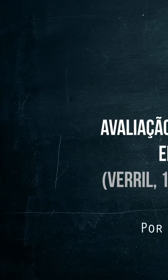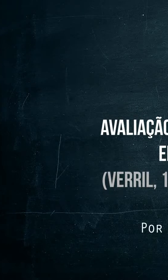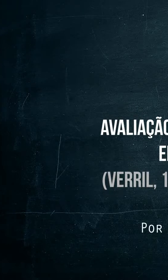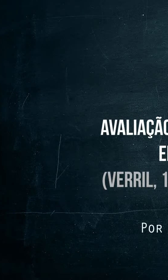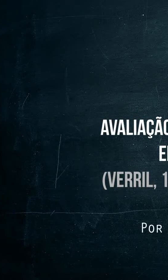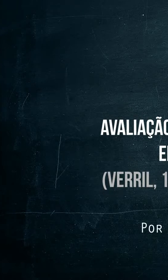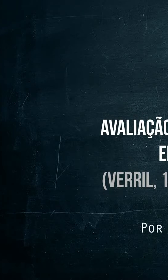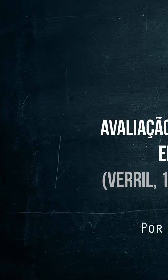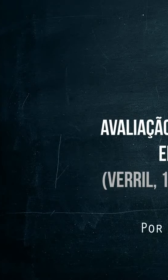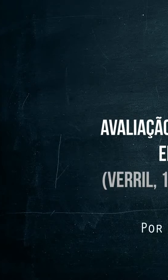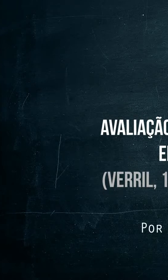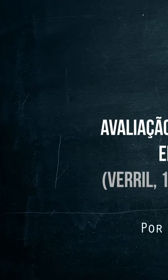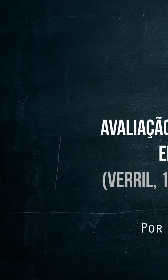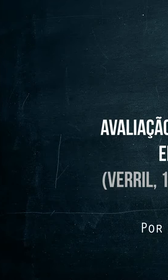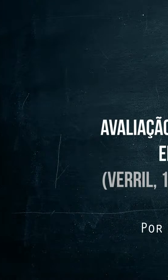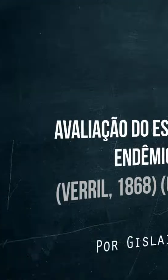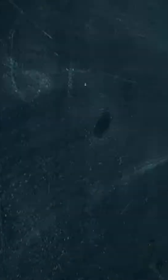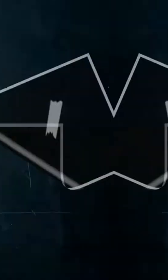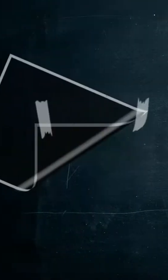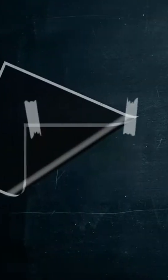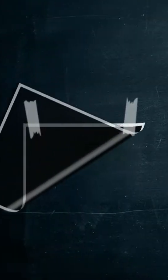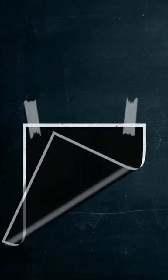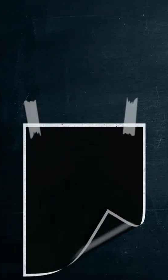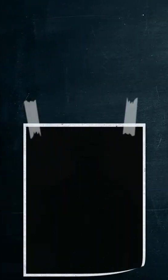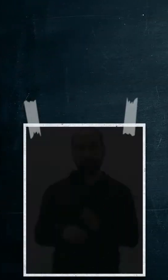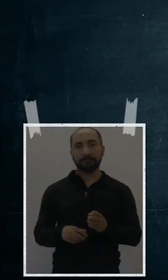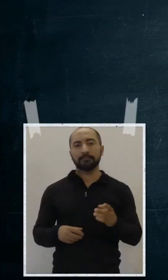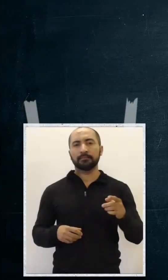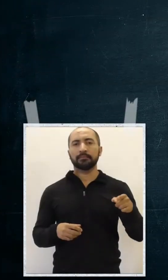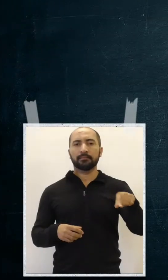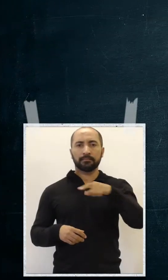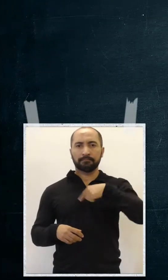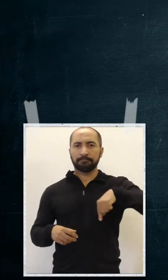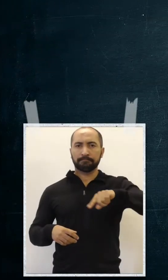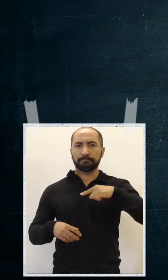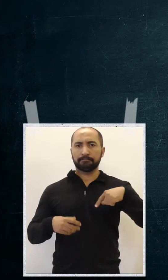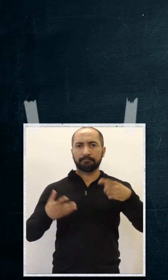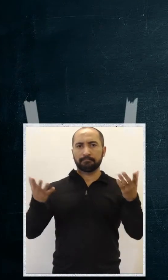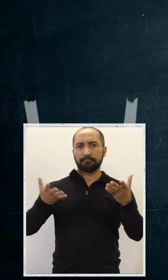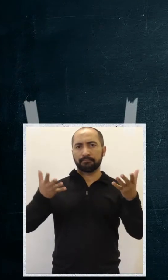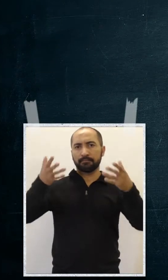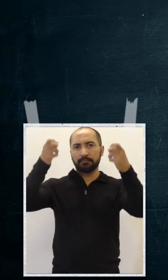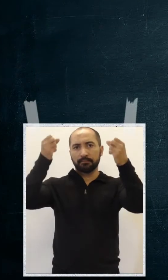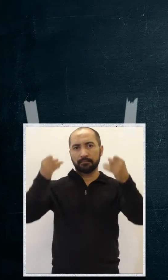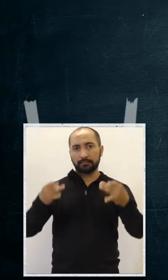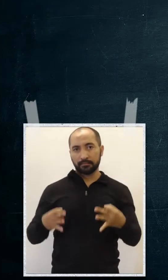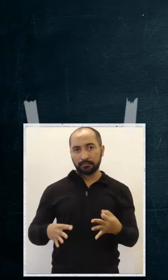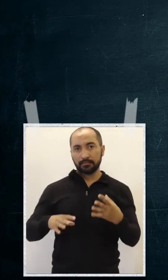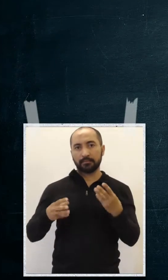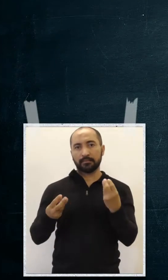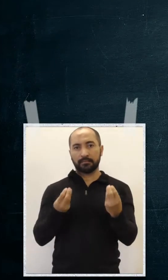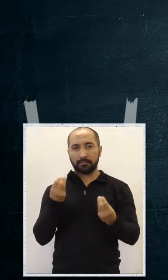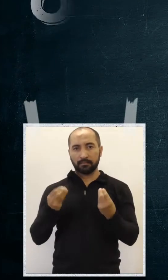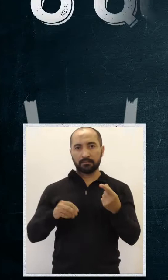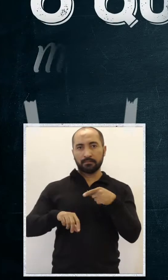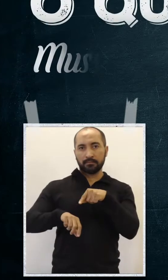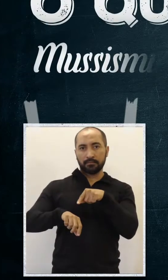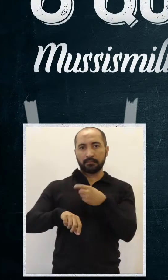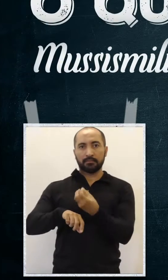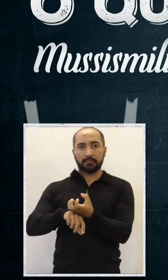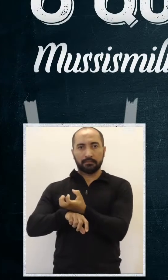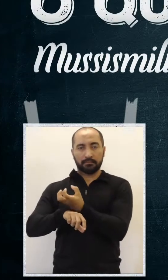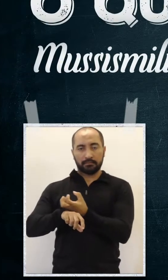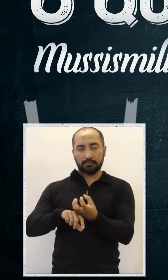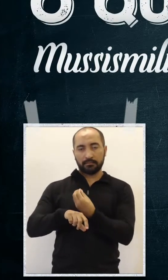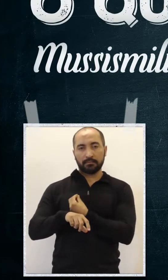1868, Cnidaria anthozoa, no Brasil. Nós vamos conversar agora sobre a situação das populações do coral Mucismilia hart no litoral brasileiro.